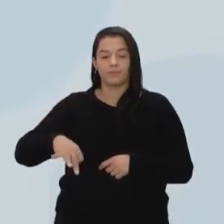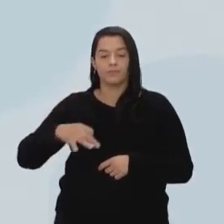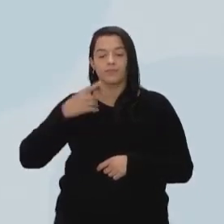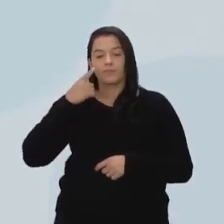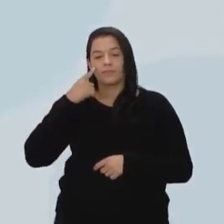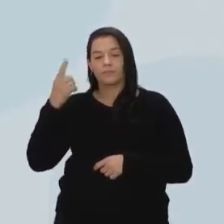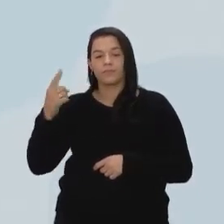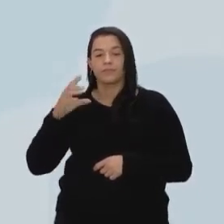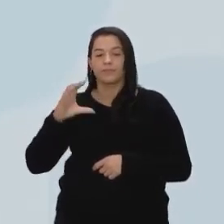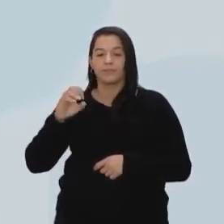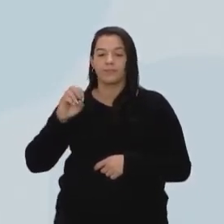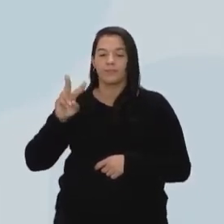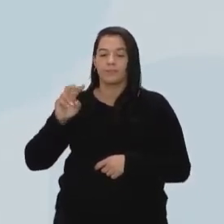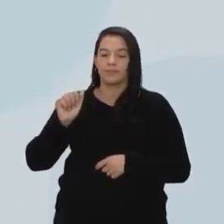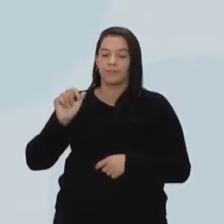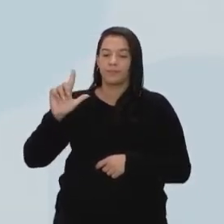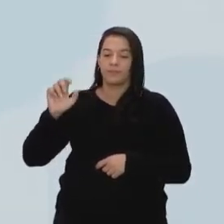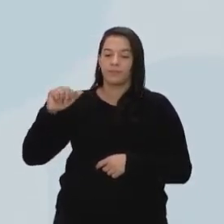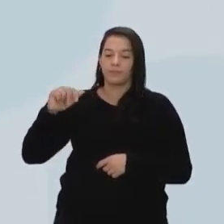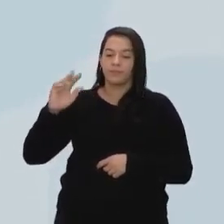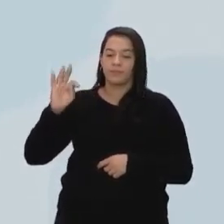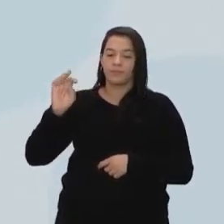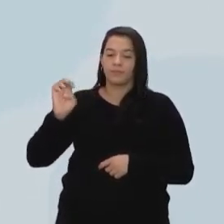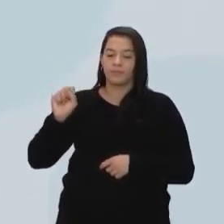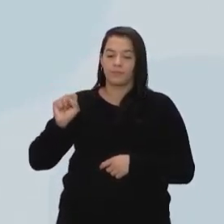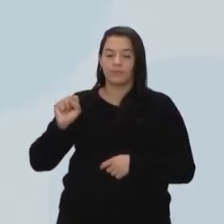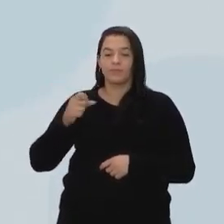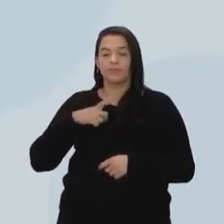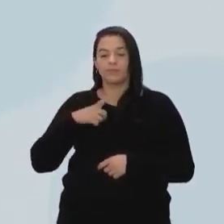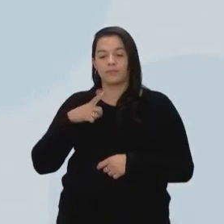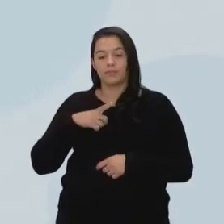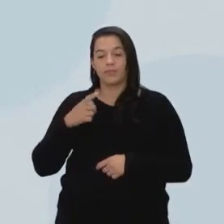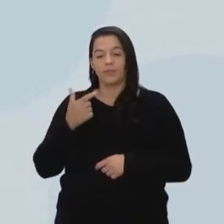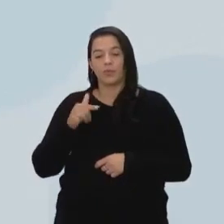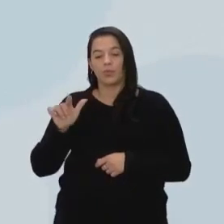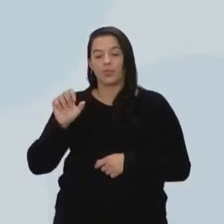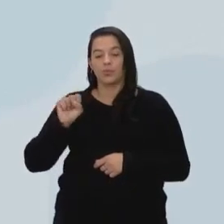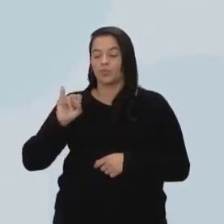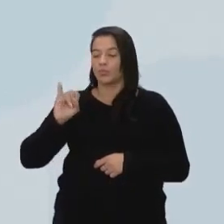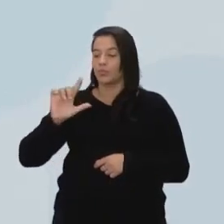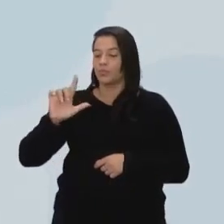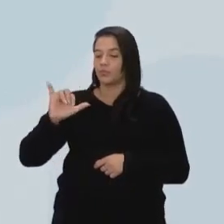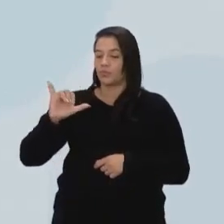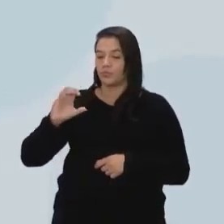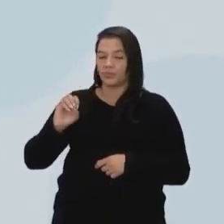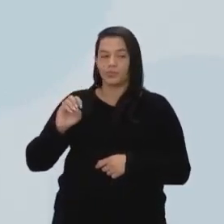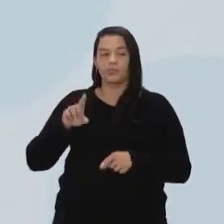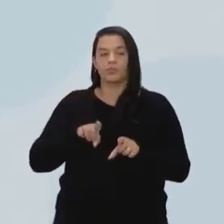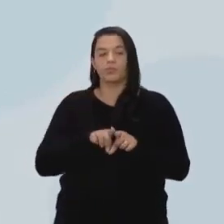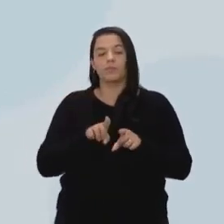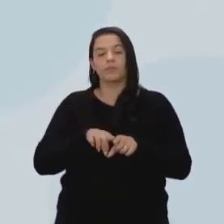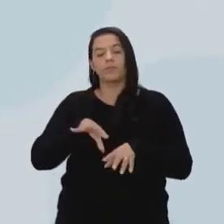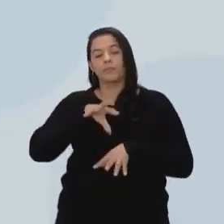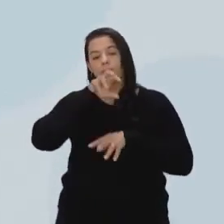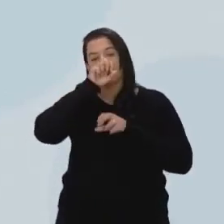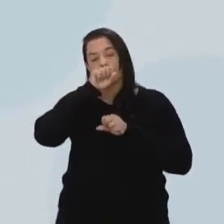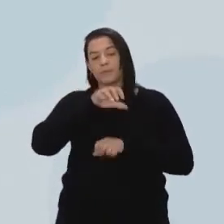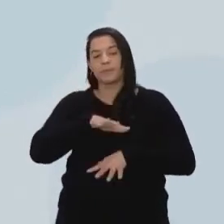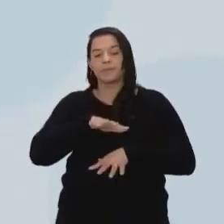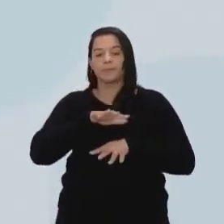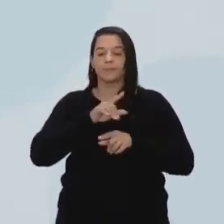ligações covalentes que acontecem entre os átomos do silício e o átomo do oxigênio. Aqui, a